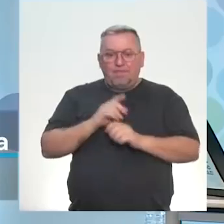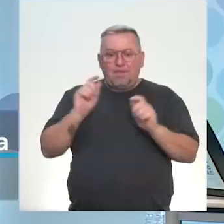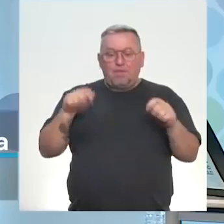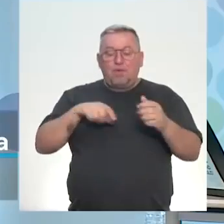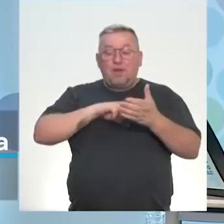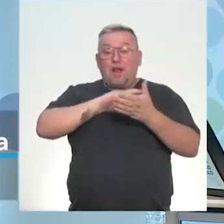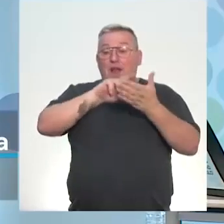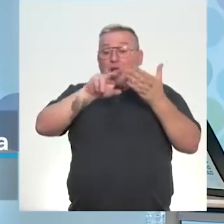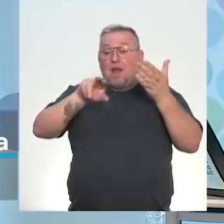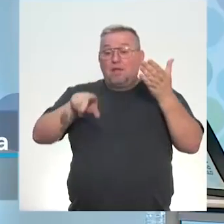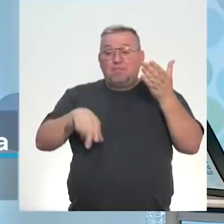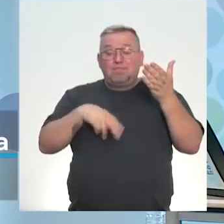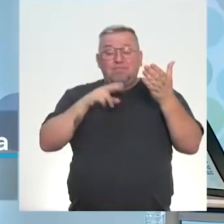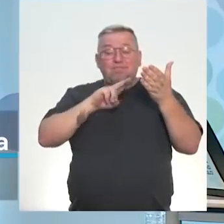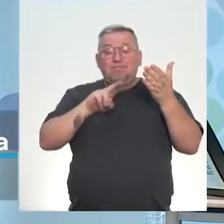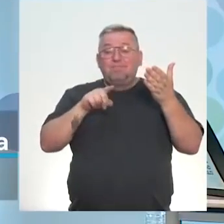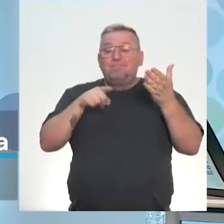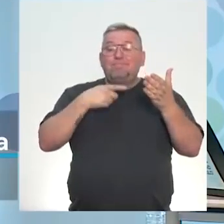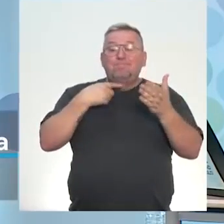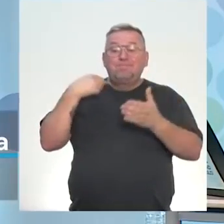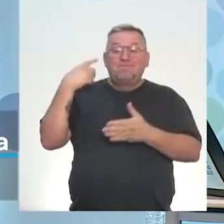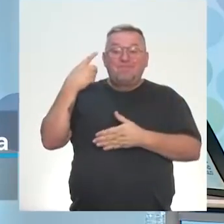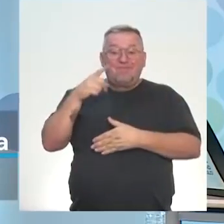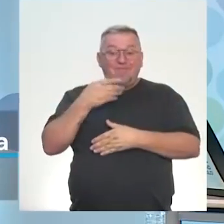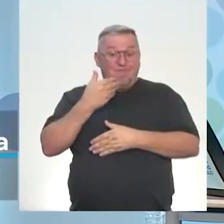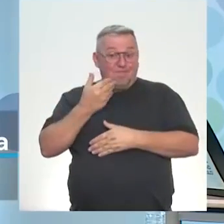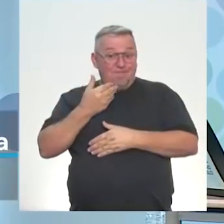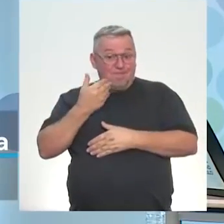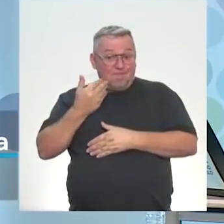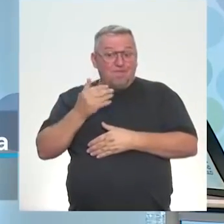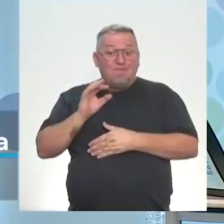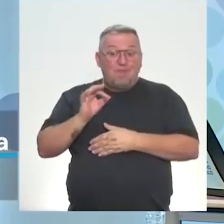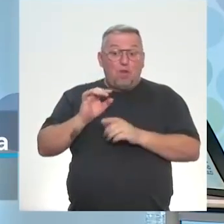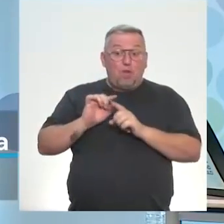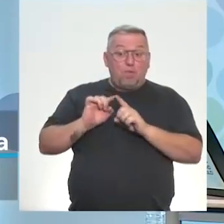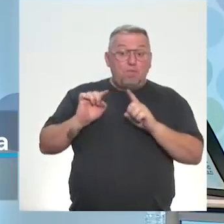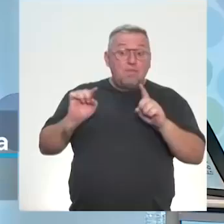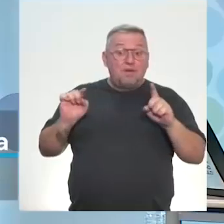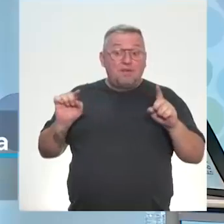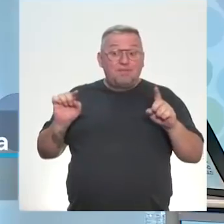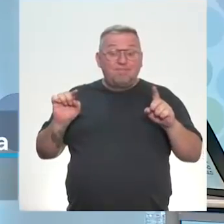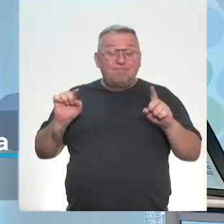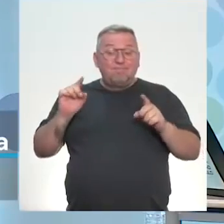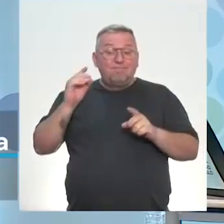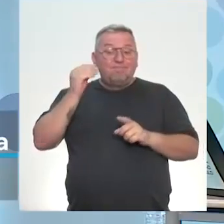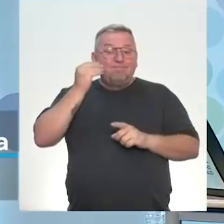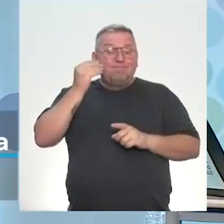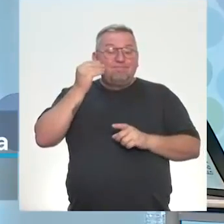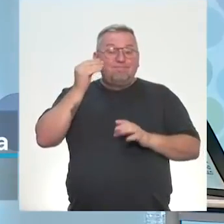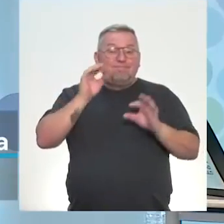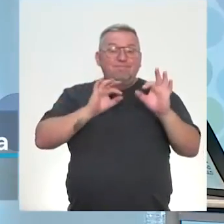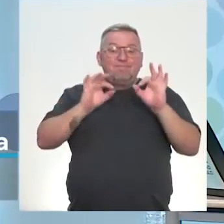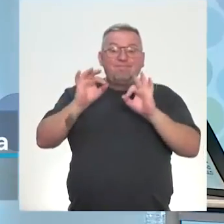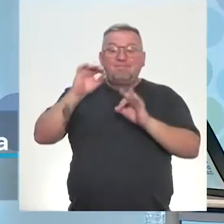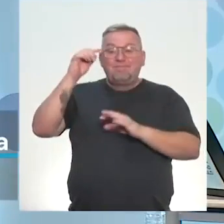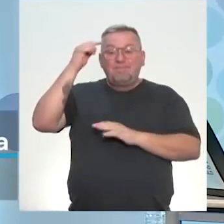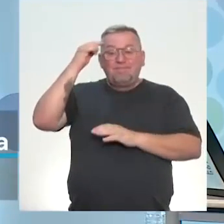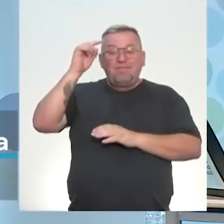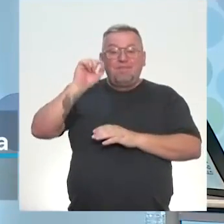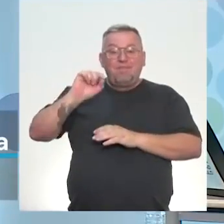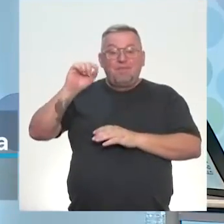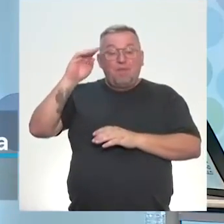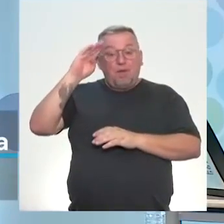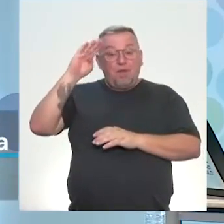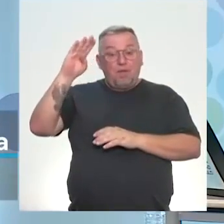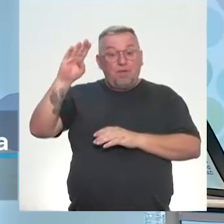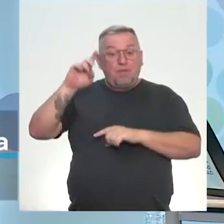poderia nomear aí da forma com que você achar mais fácil. Show. Mas aí eu vou tentar montar uma ideia, né? Principalmente o